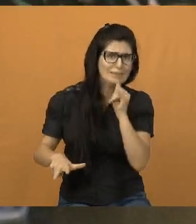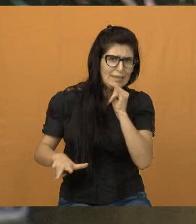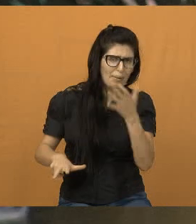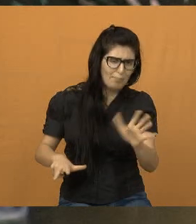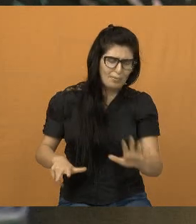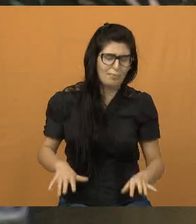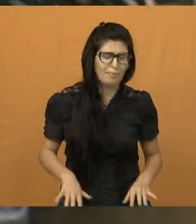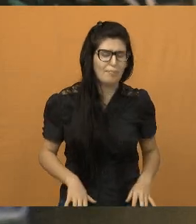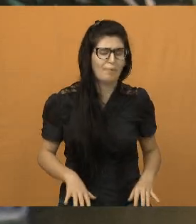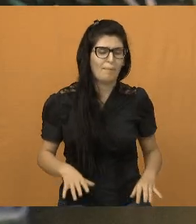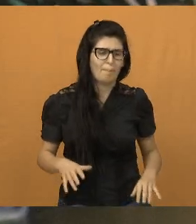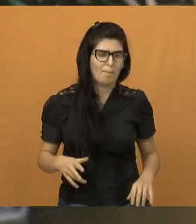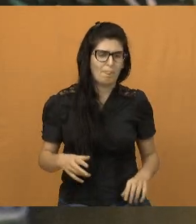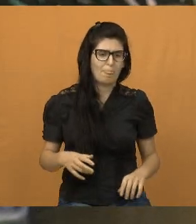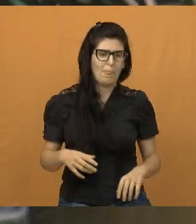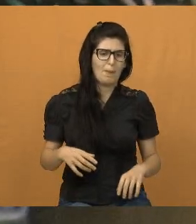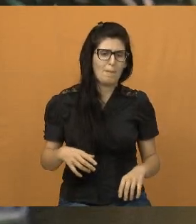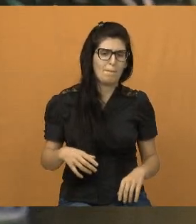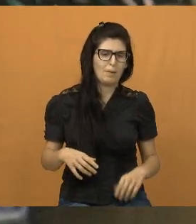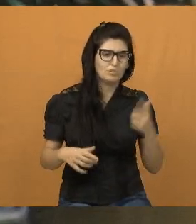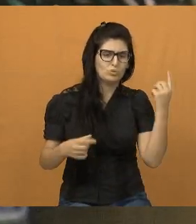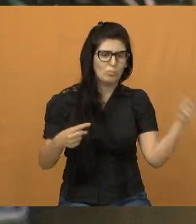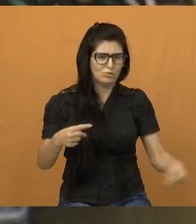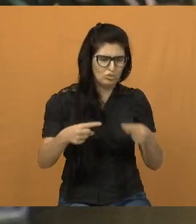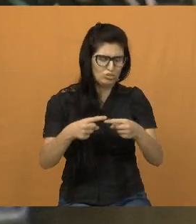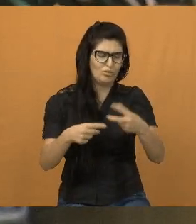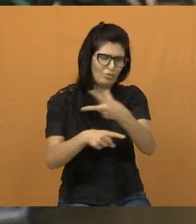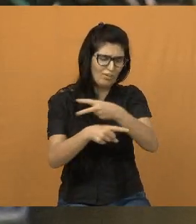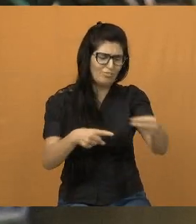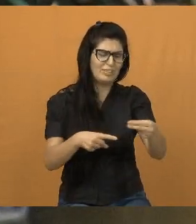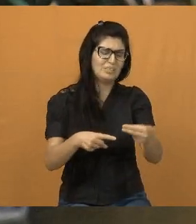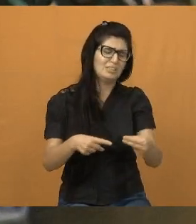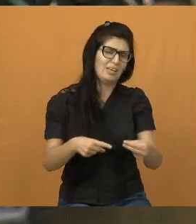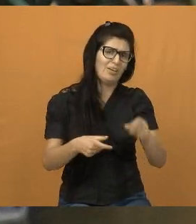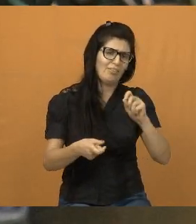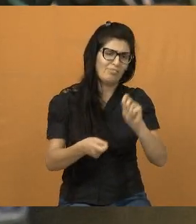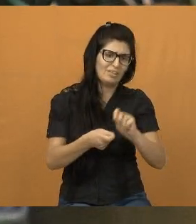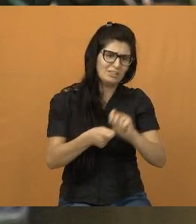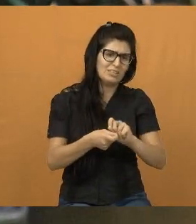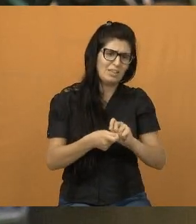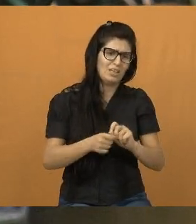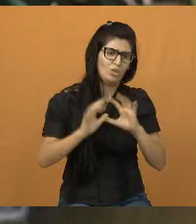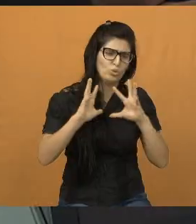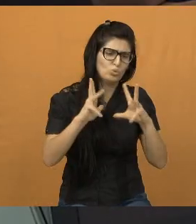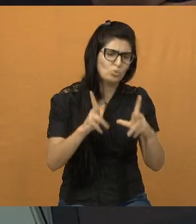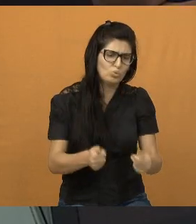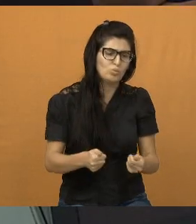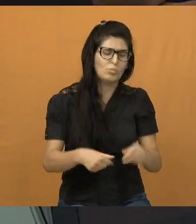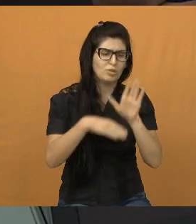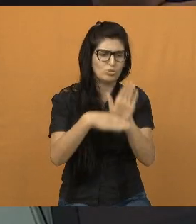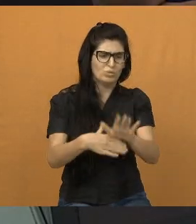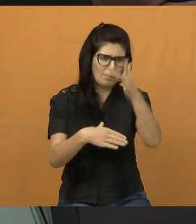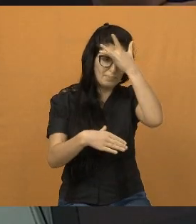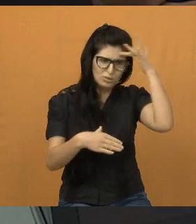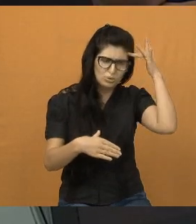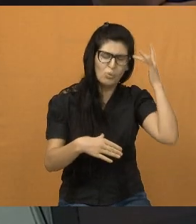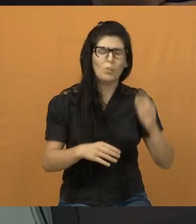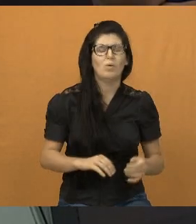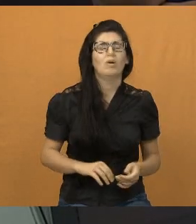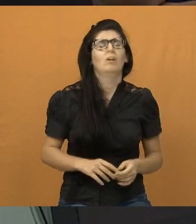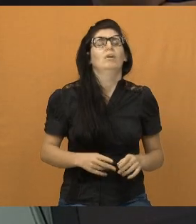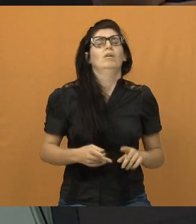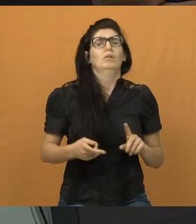estar tentando vencer esse ano, né? E está acabando, viu, gente? Eu queria também tirar uma